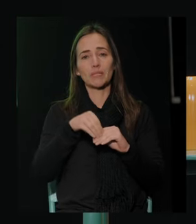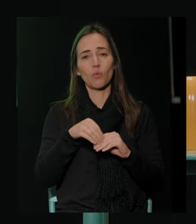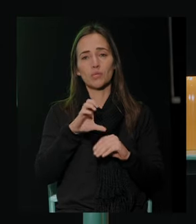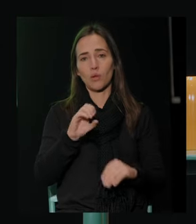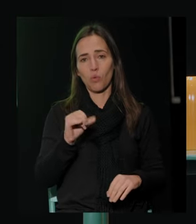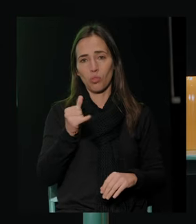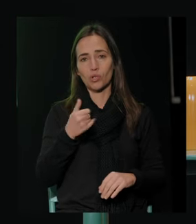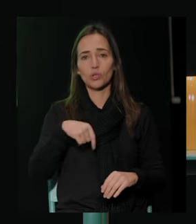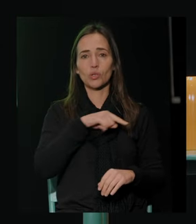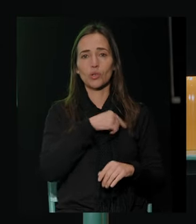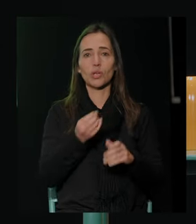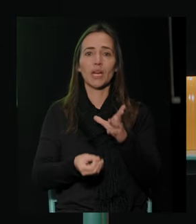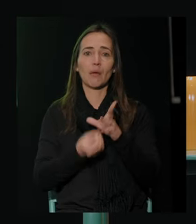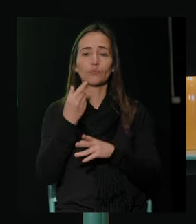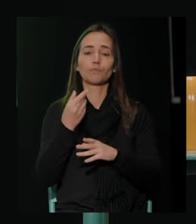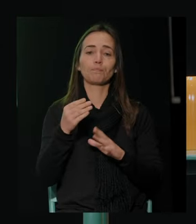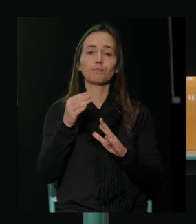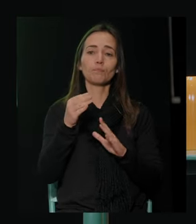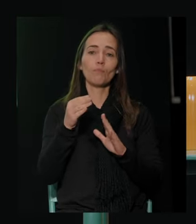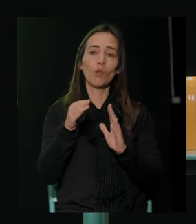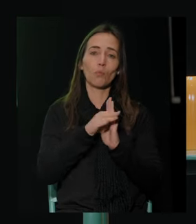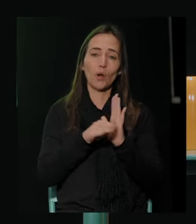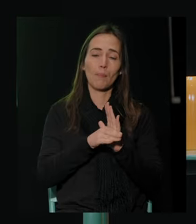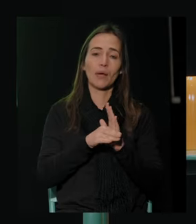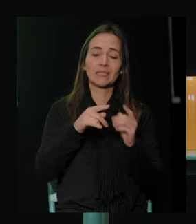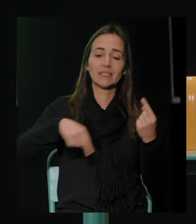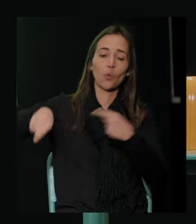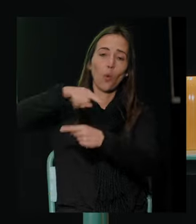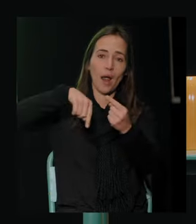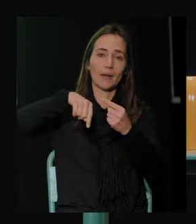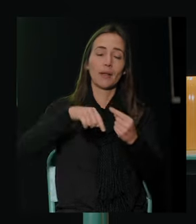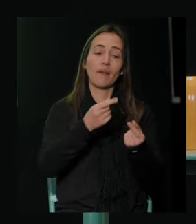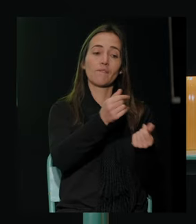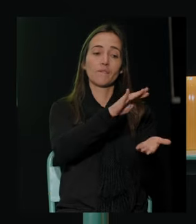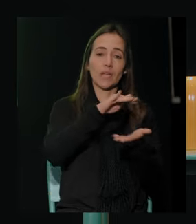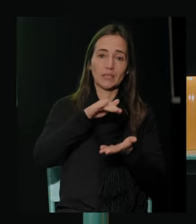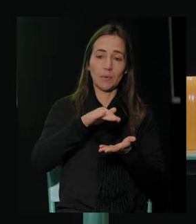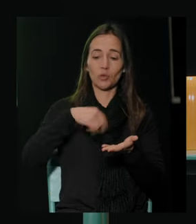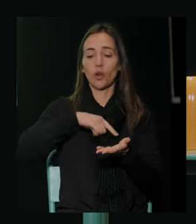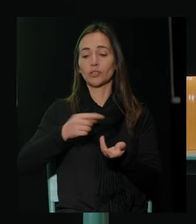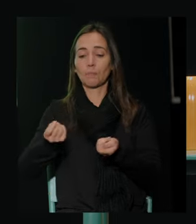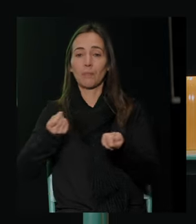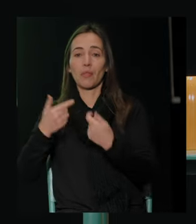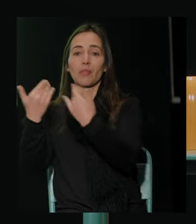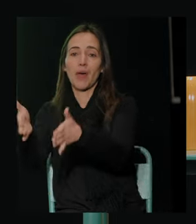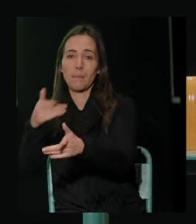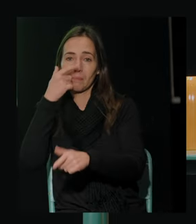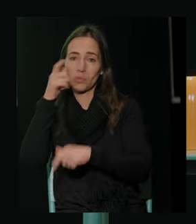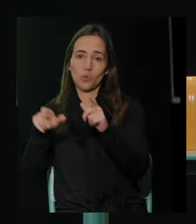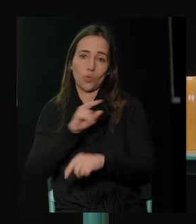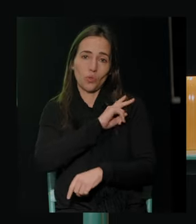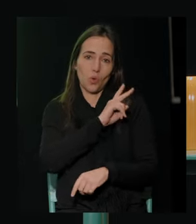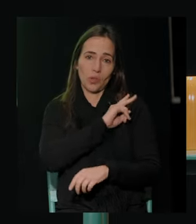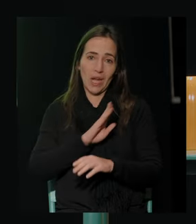mecanismo que seja circular entre o financiamento, e esse financiamento nós mediamos e revertemos diretamente para os proprietários.